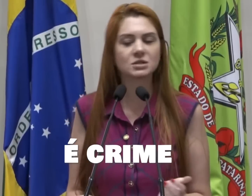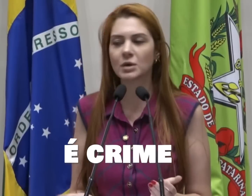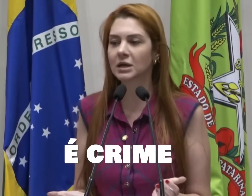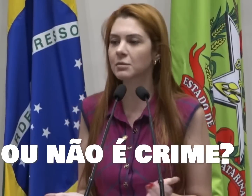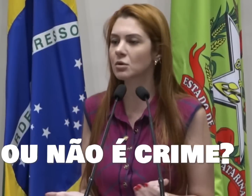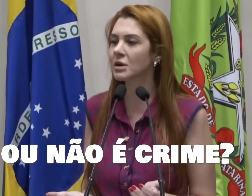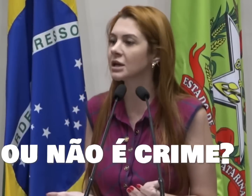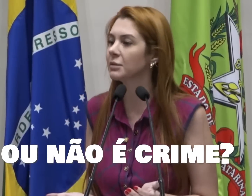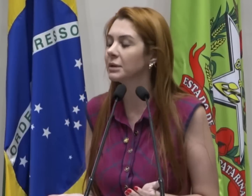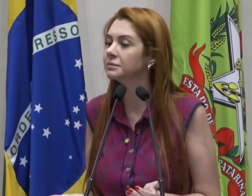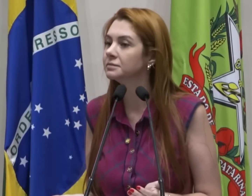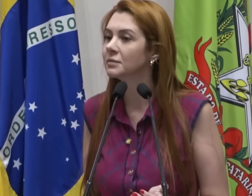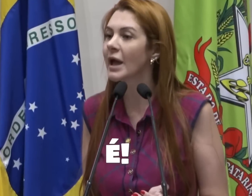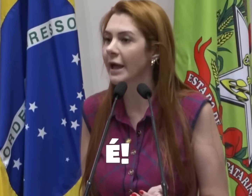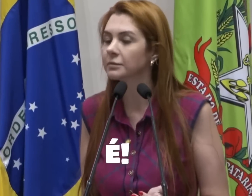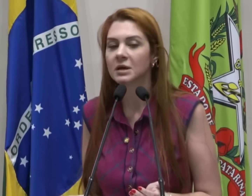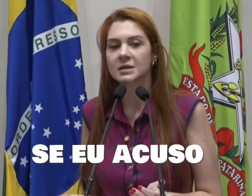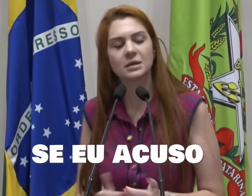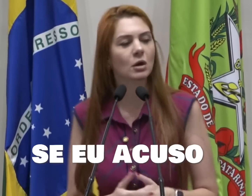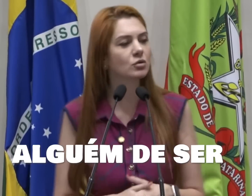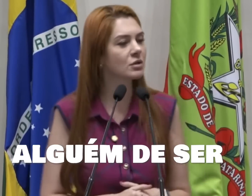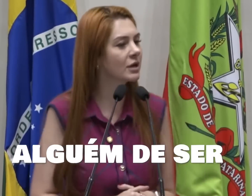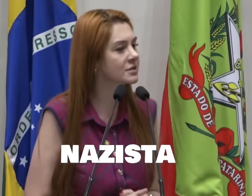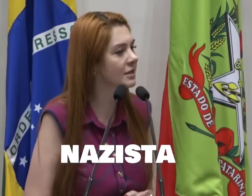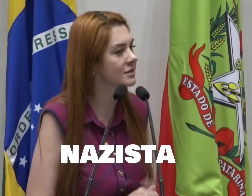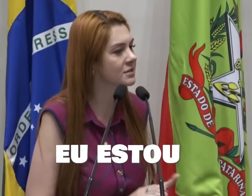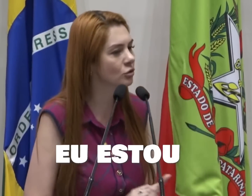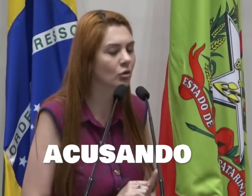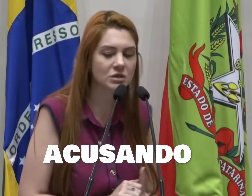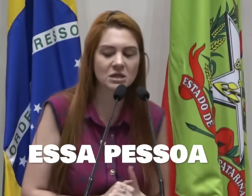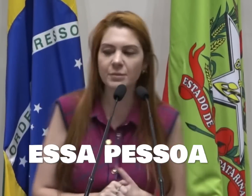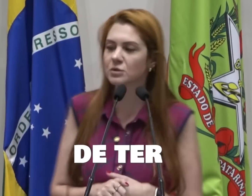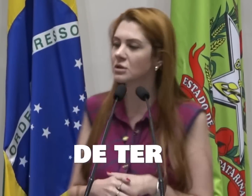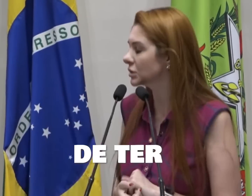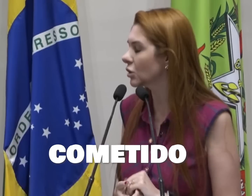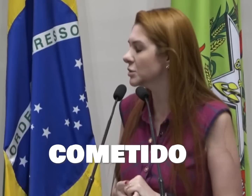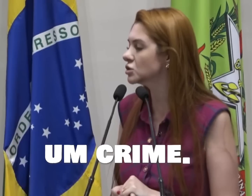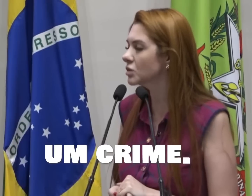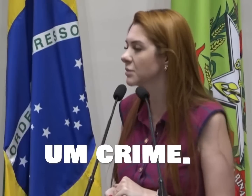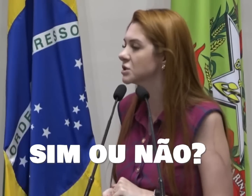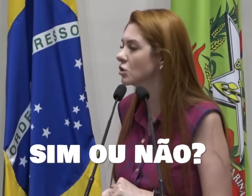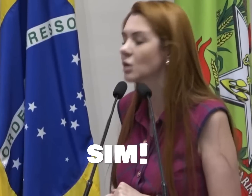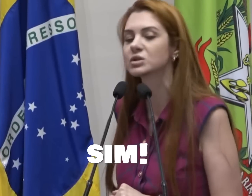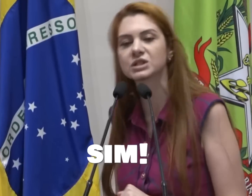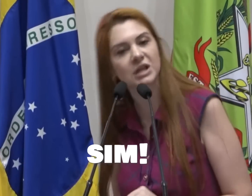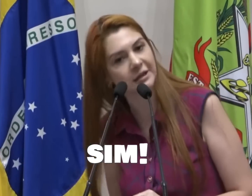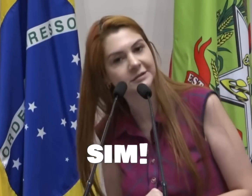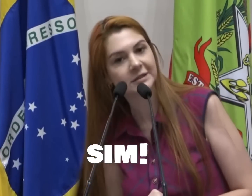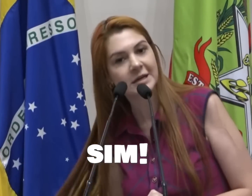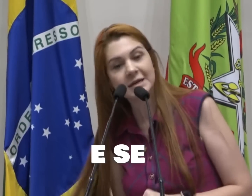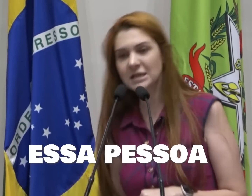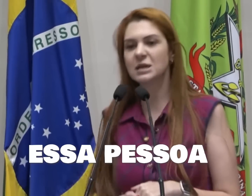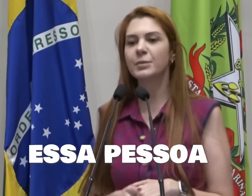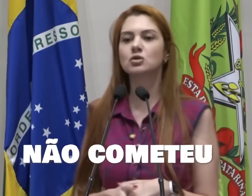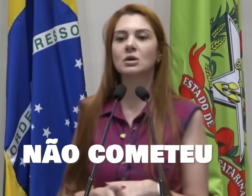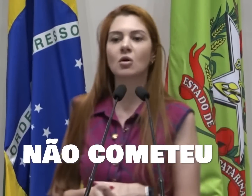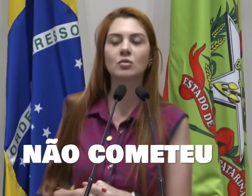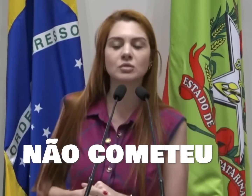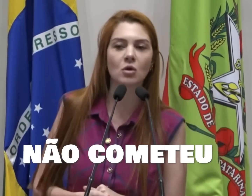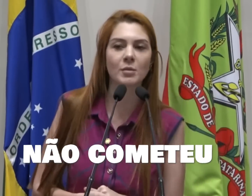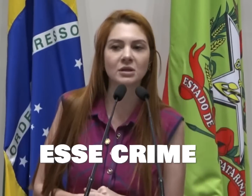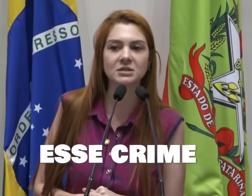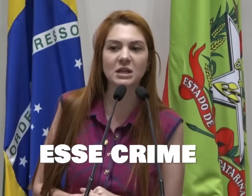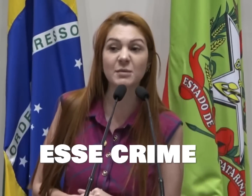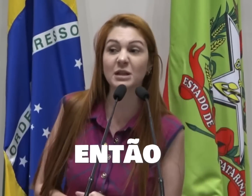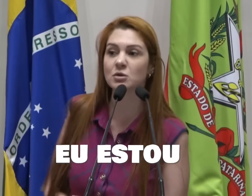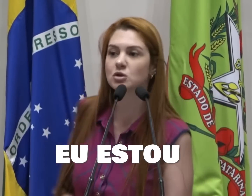Escuta, nazismo é crime ou não é crime? É. Se eu acuso alguém de ser nazista, eu tô acusando essa pessoa de ter cometido um crime, sim ou não? Sim. E se essa pessoa